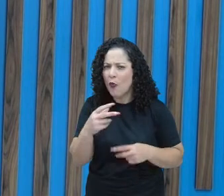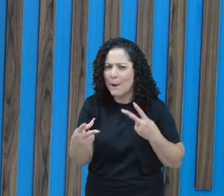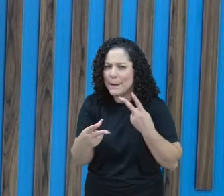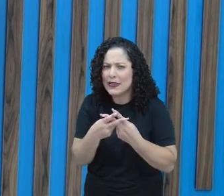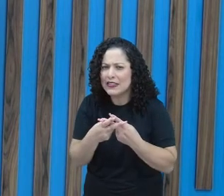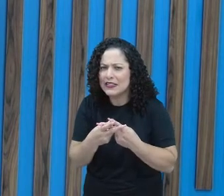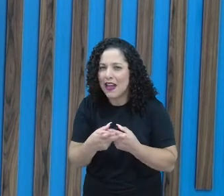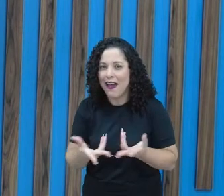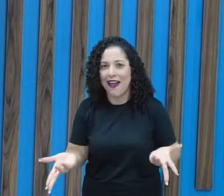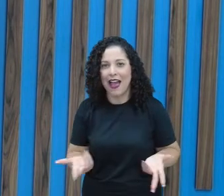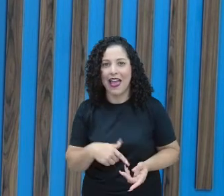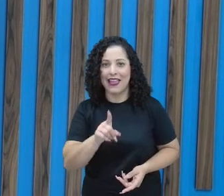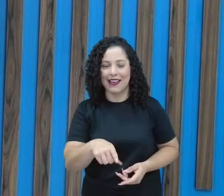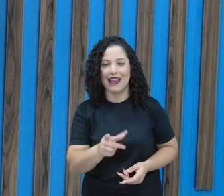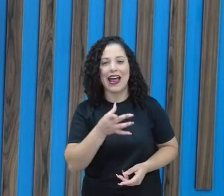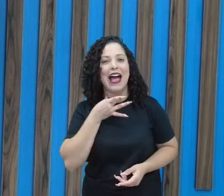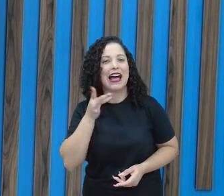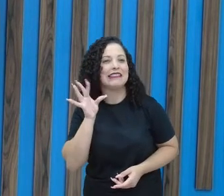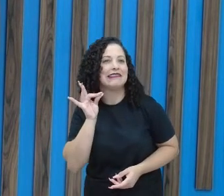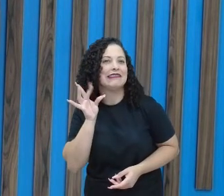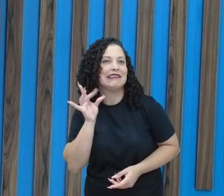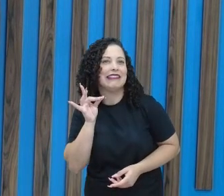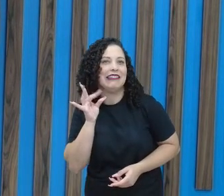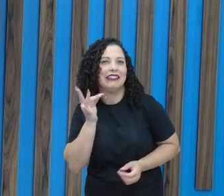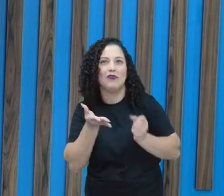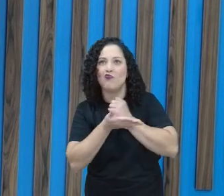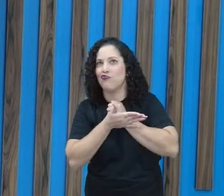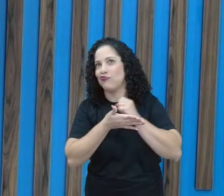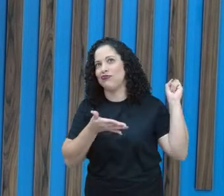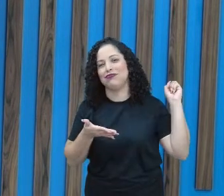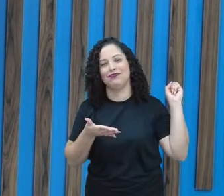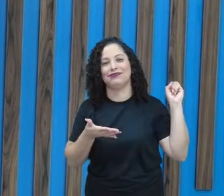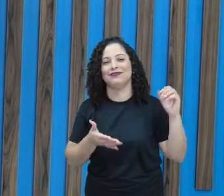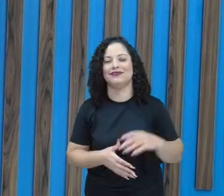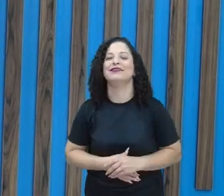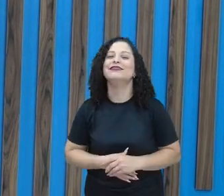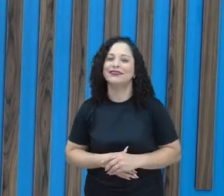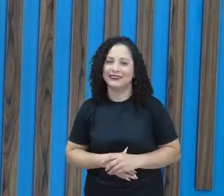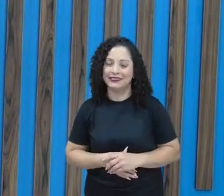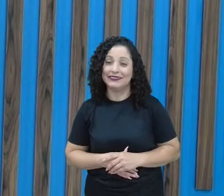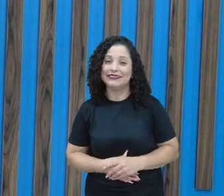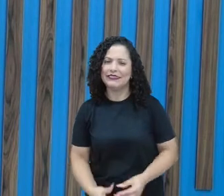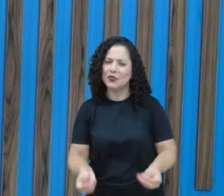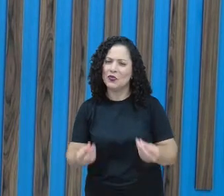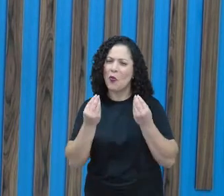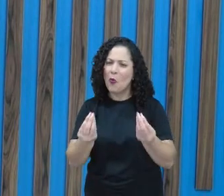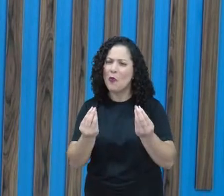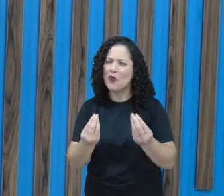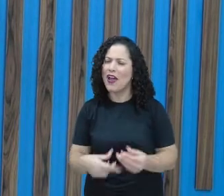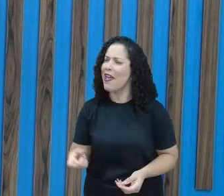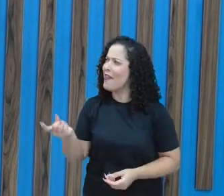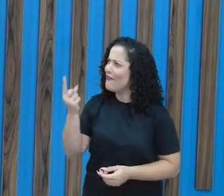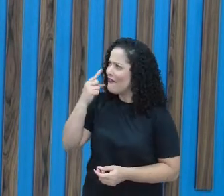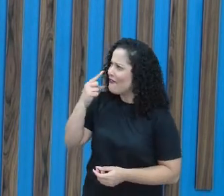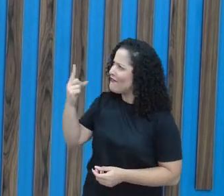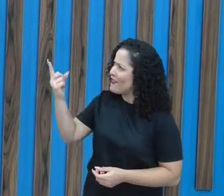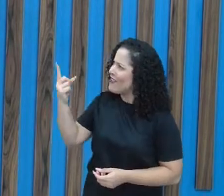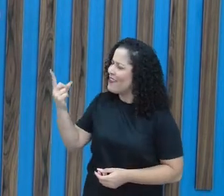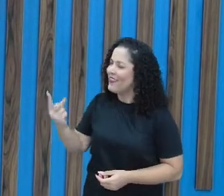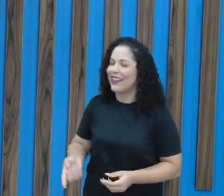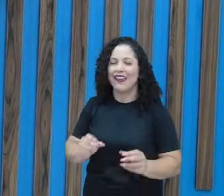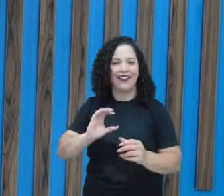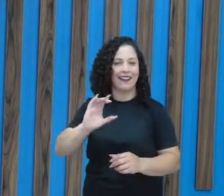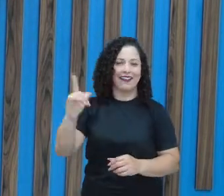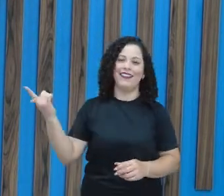a sede. Nenhuma coisa tão óbvia, né? Não. Que aí você fala, mentira, por causa disso. Mas